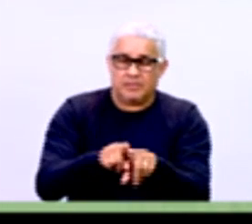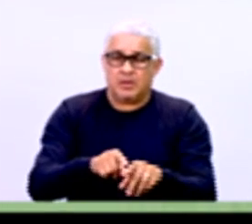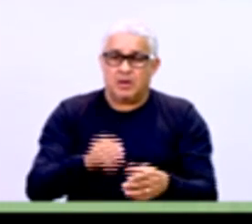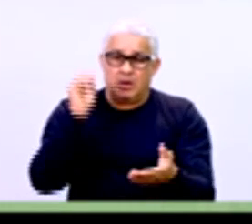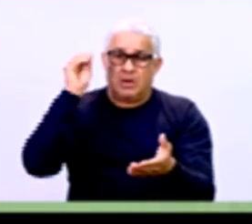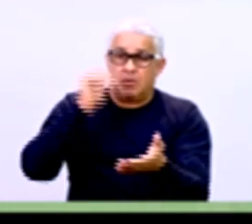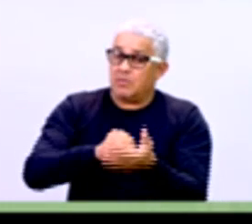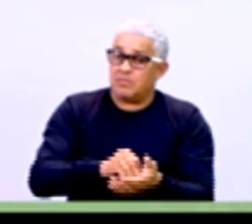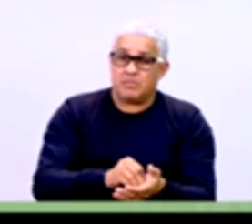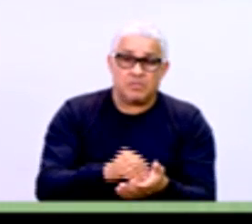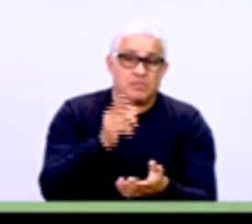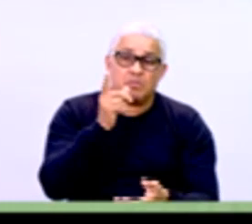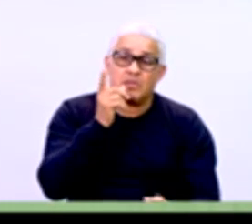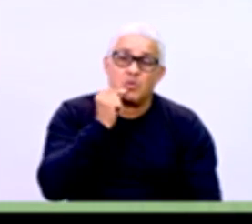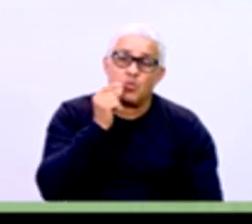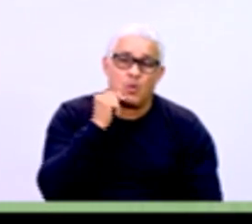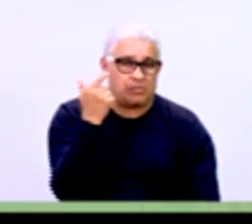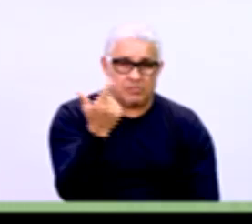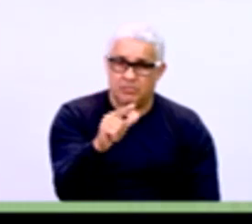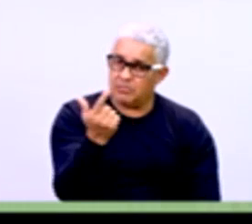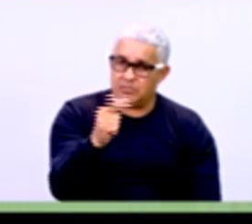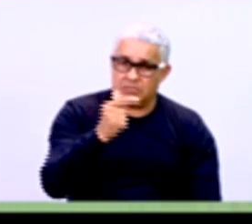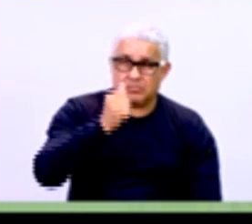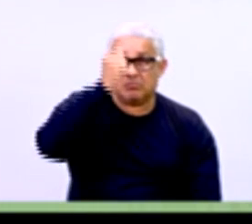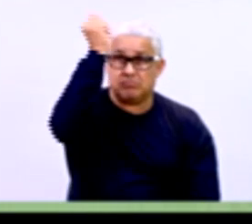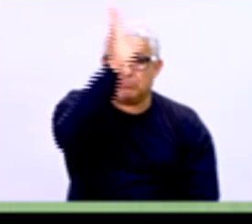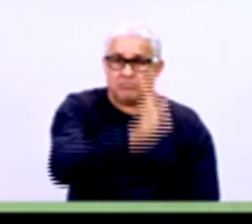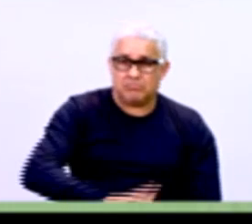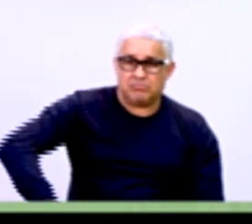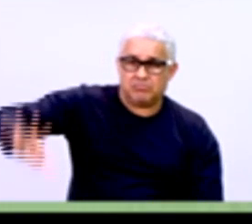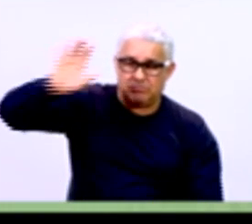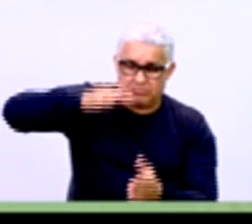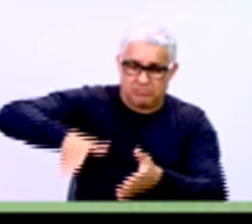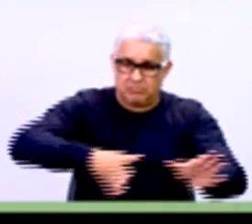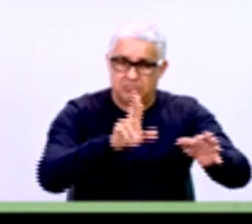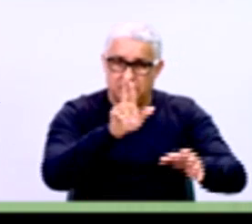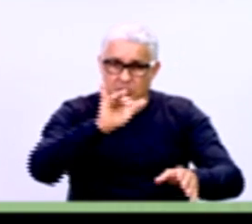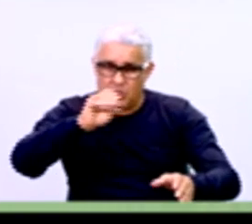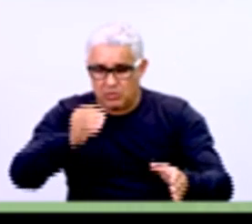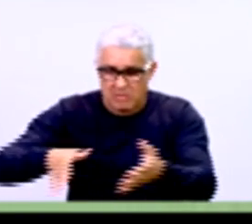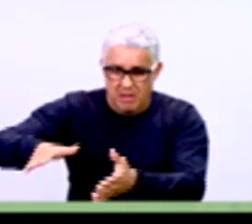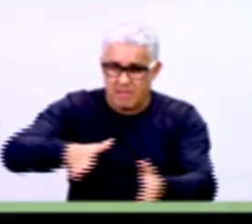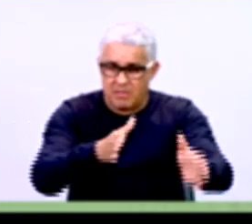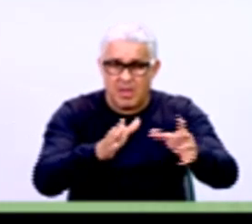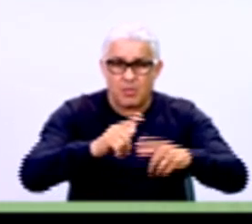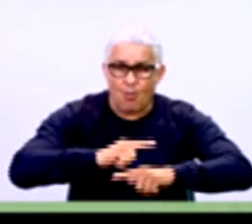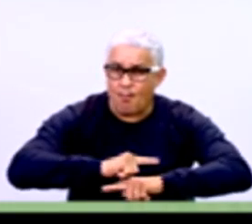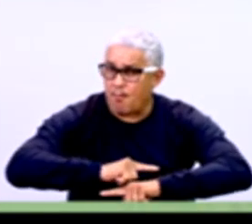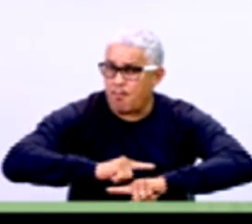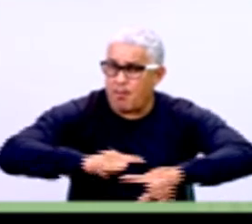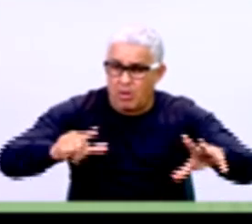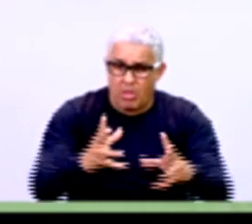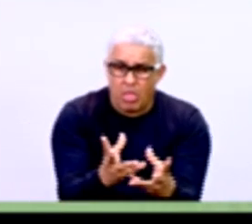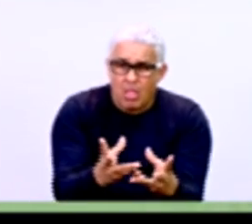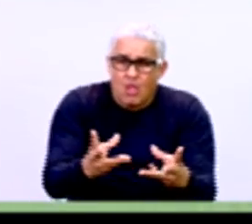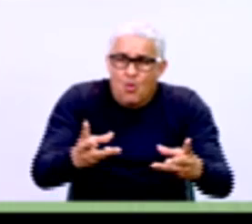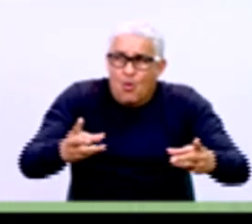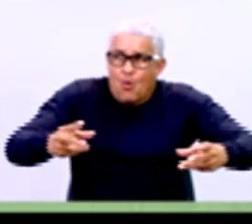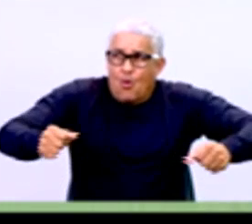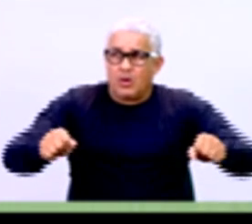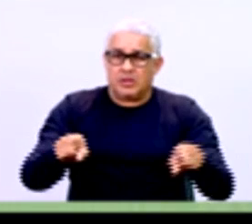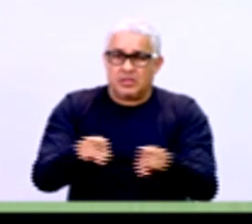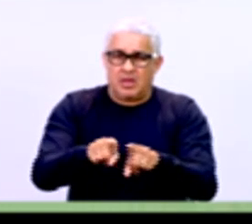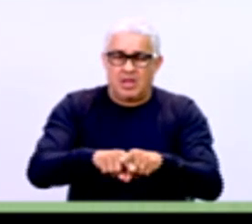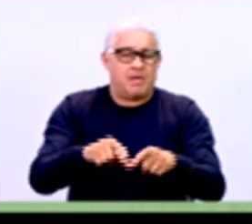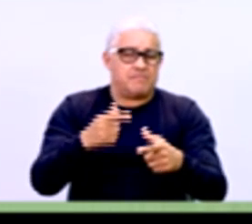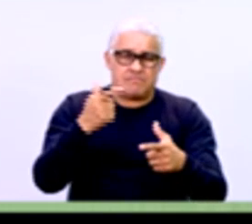maiores, que possui uma das maiores bacias hidrográficas do mundo. Nós observamos aí uma série de problemas,